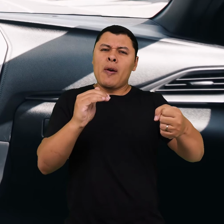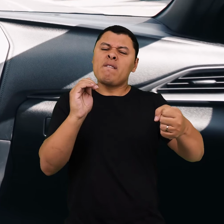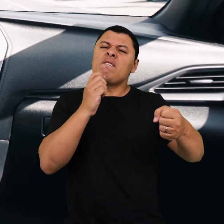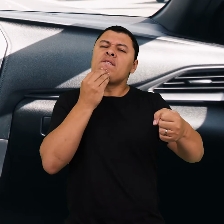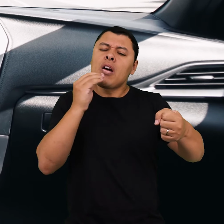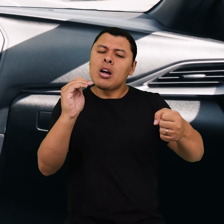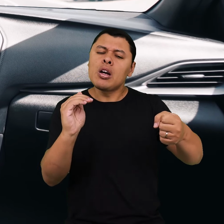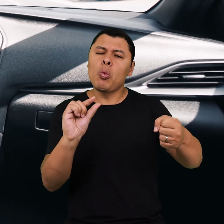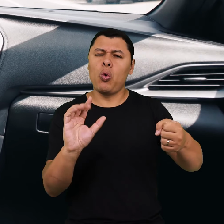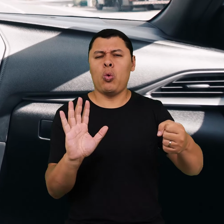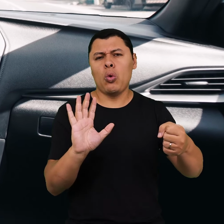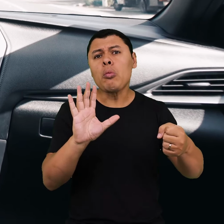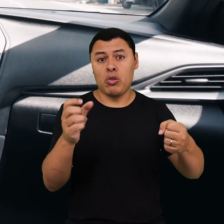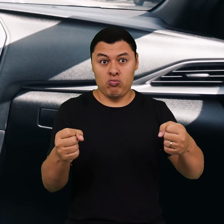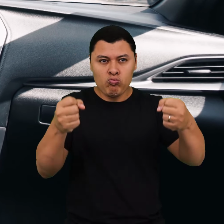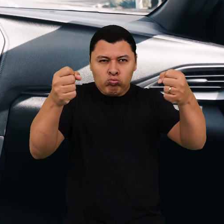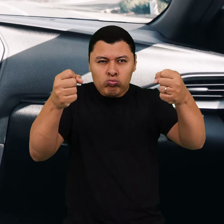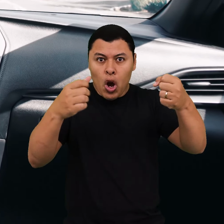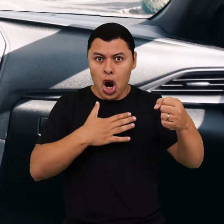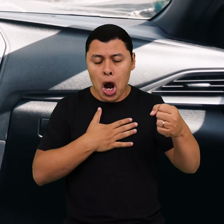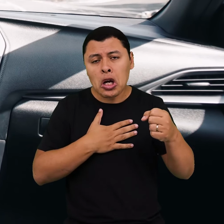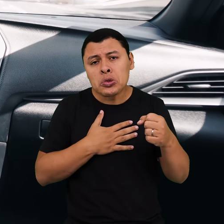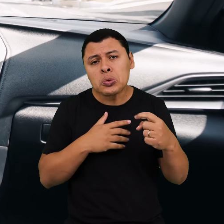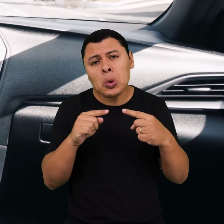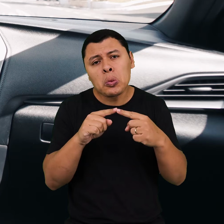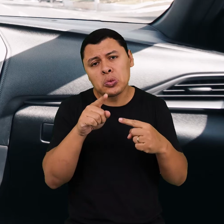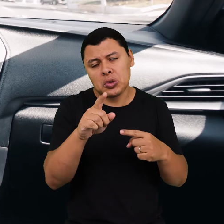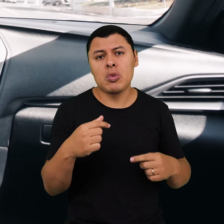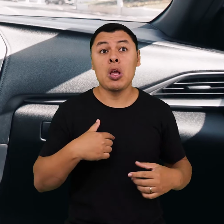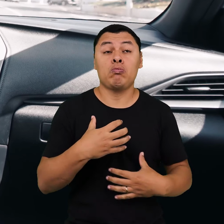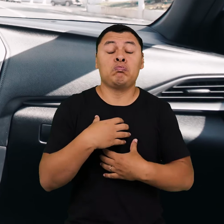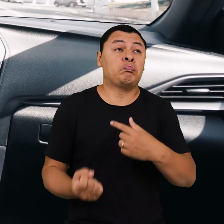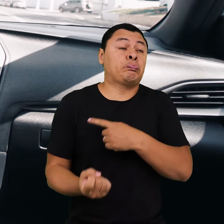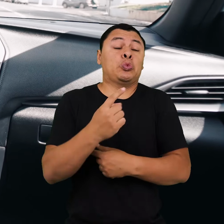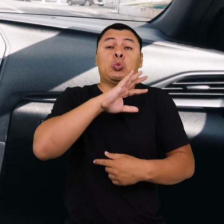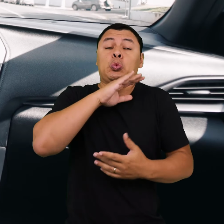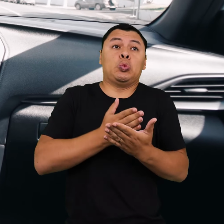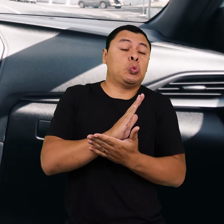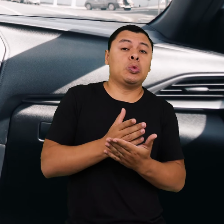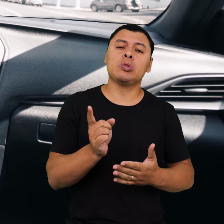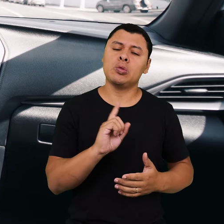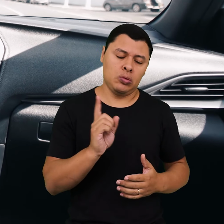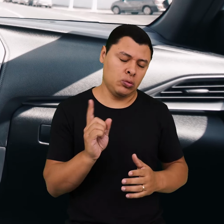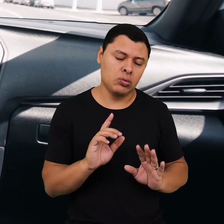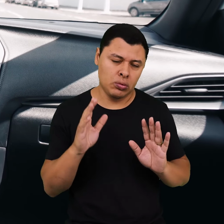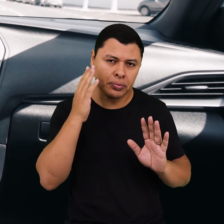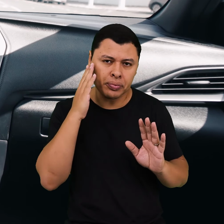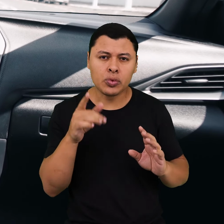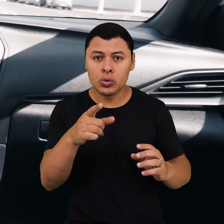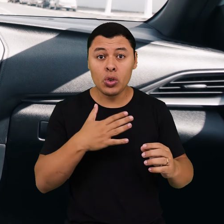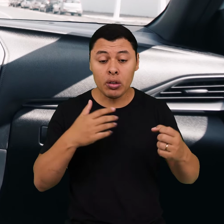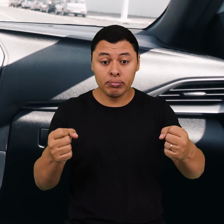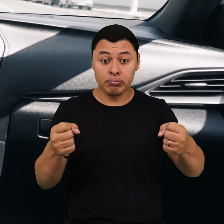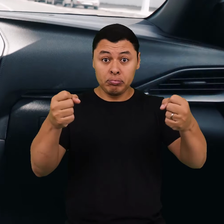gosta de uma posição um pouco mais esportiva não vai se sentir tão incomodado, porque não é tão alto. E quem gosta de posiçãozinha um pouco mais